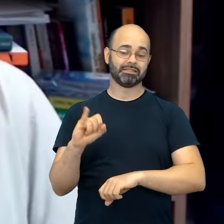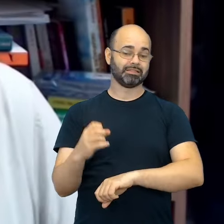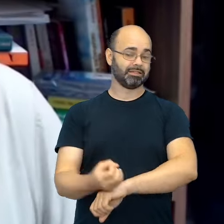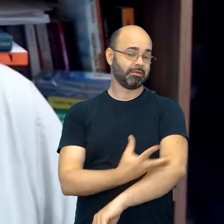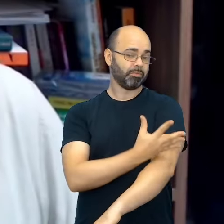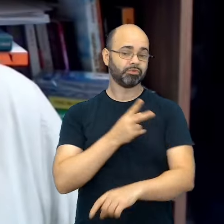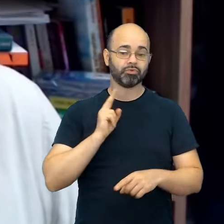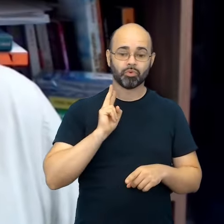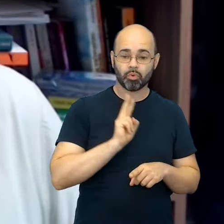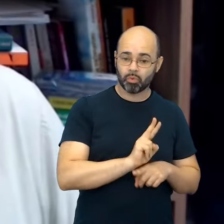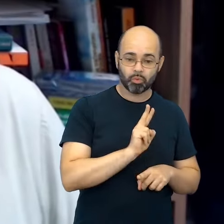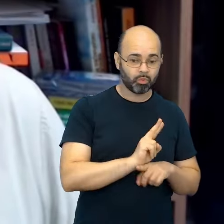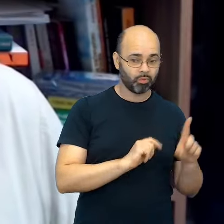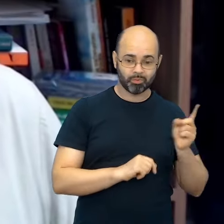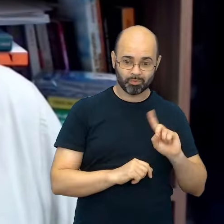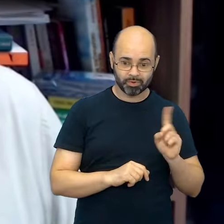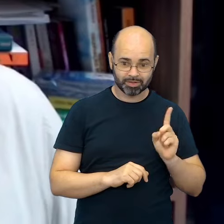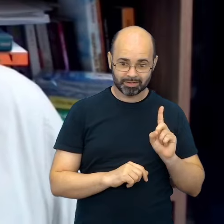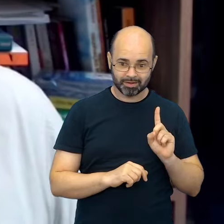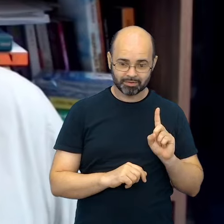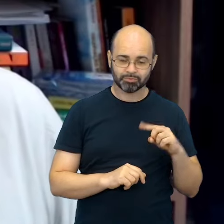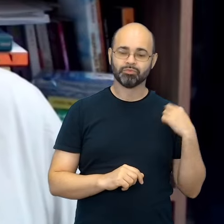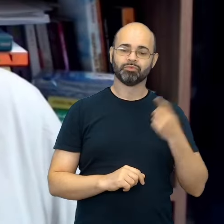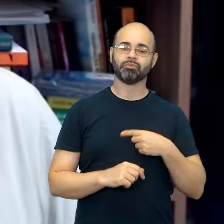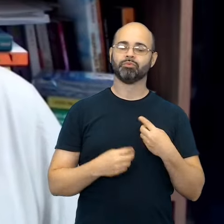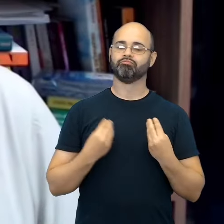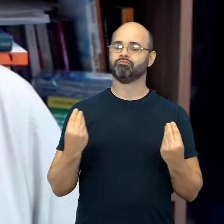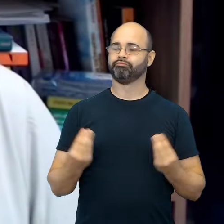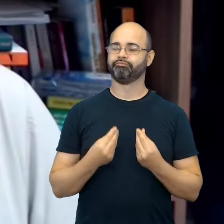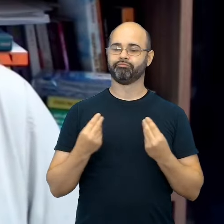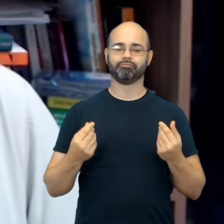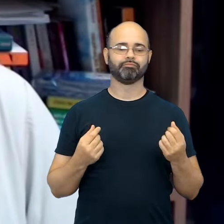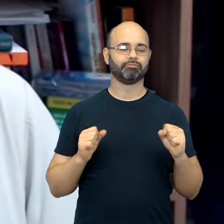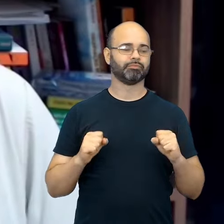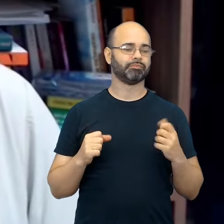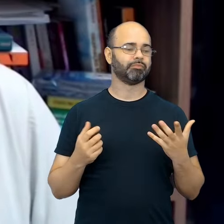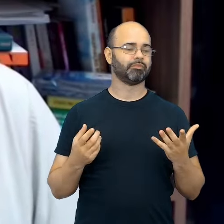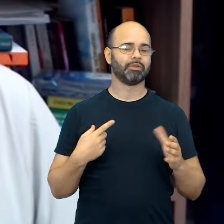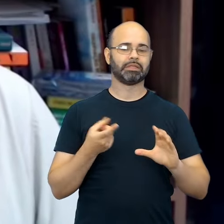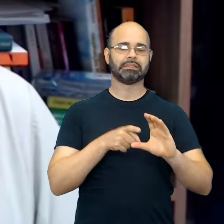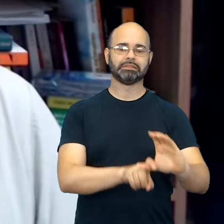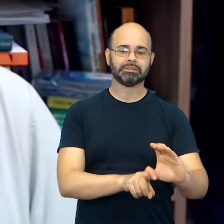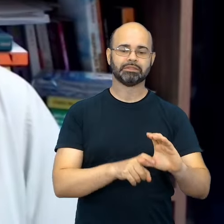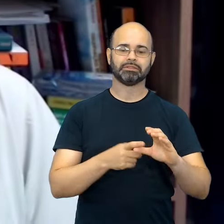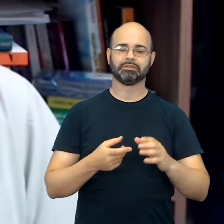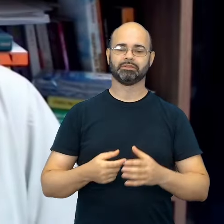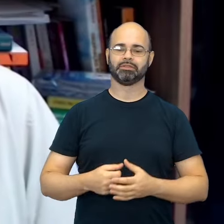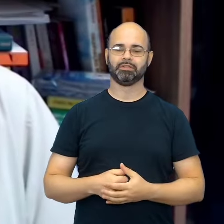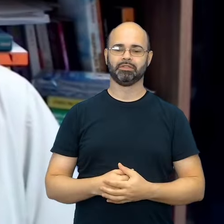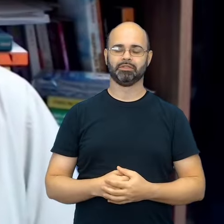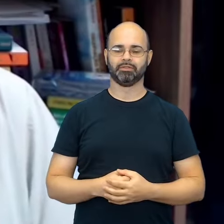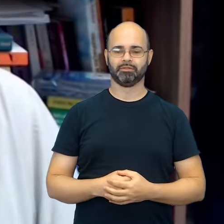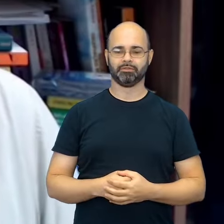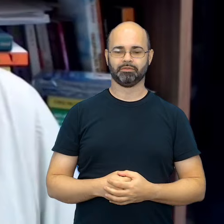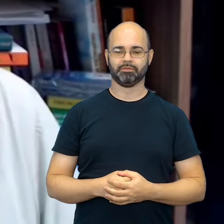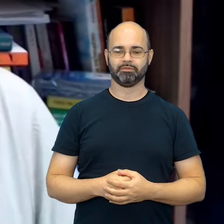pode nos levar aí à dependência, né, pode nos levar aos processos